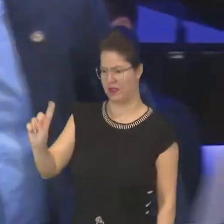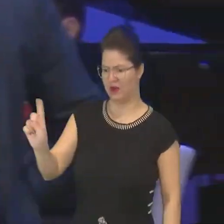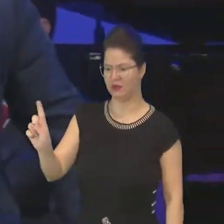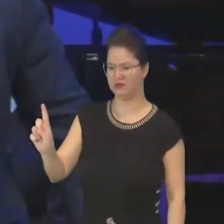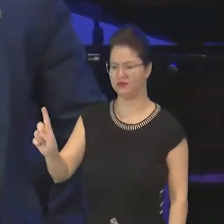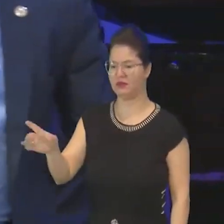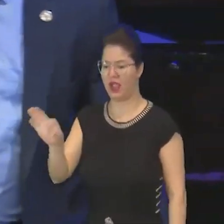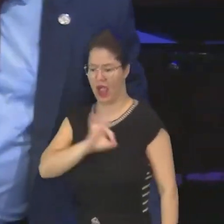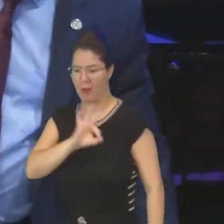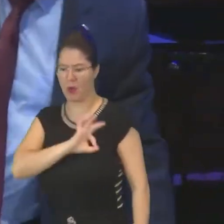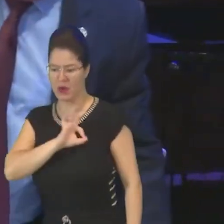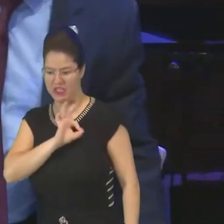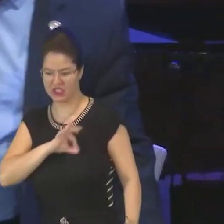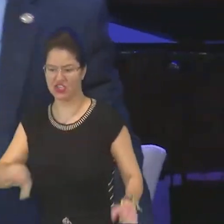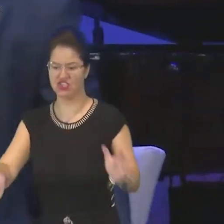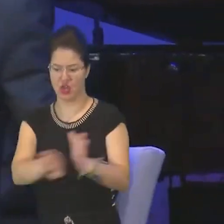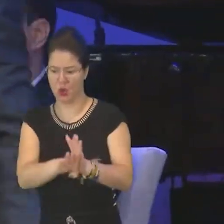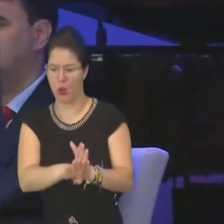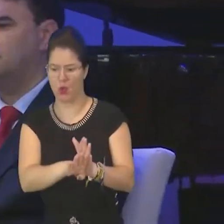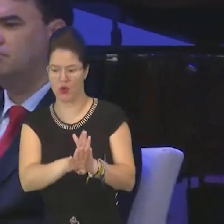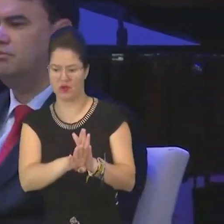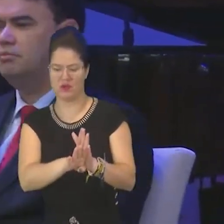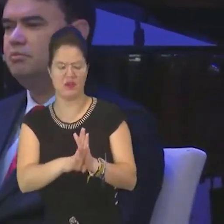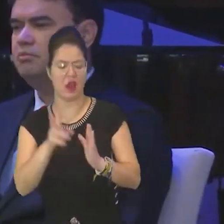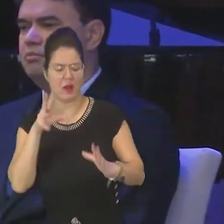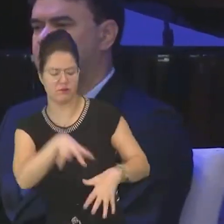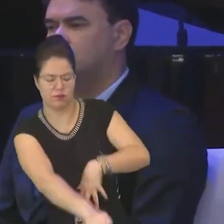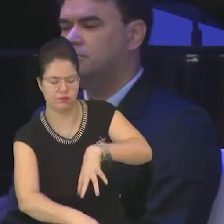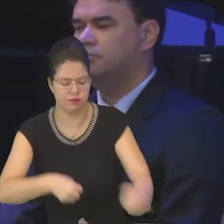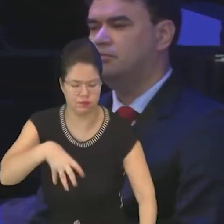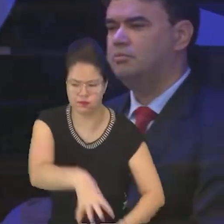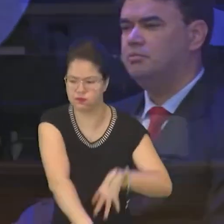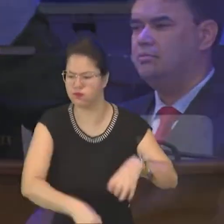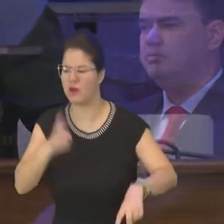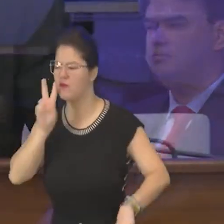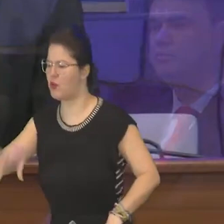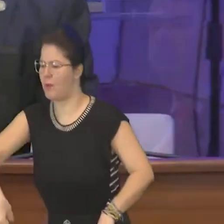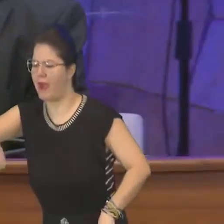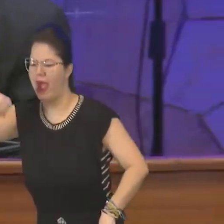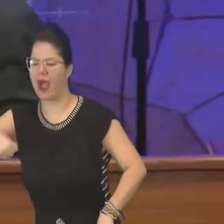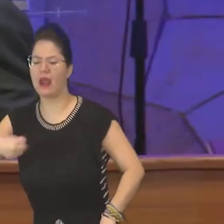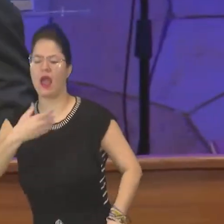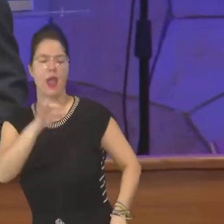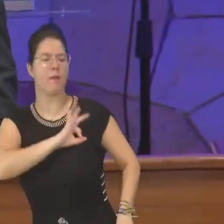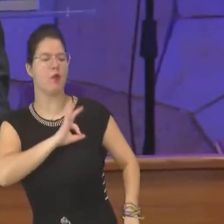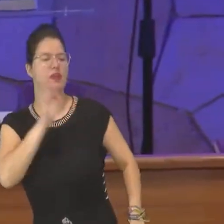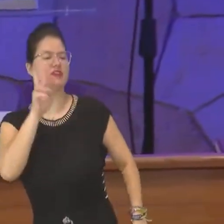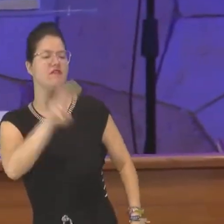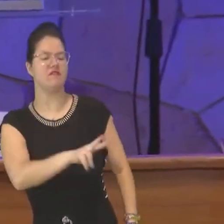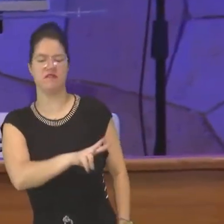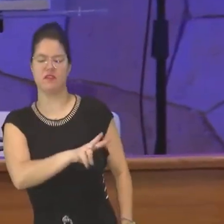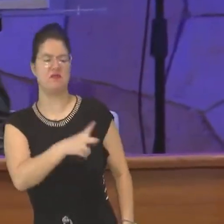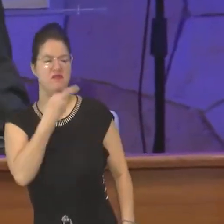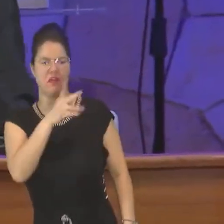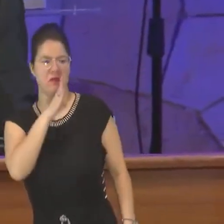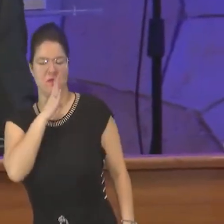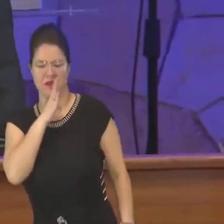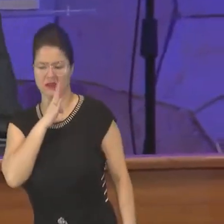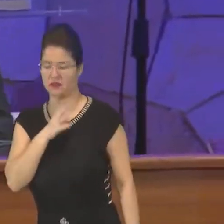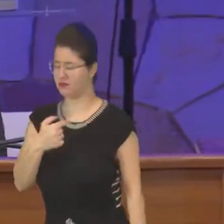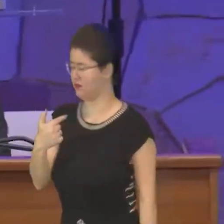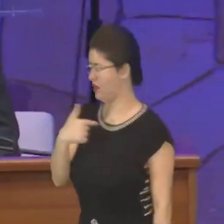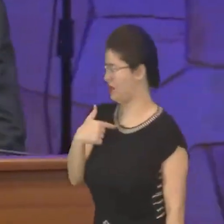lixeira de papel higiênico, mala aqui, mala ali, olhou para a minha cara assim, não falou nada, eu